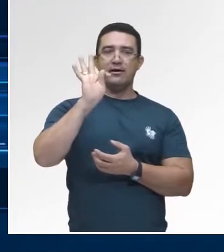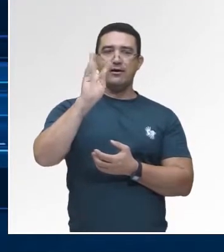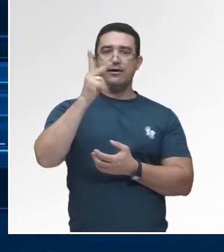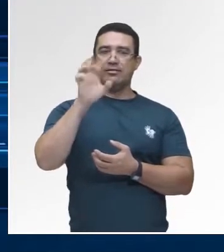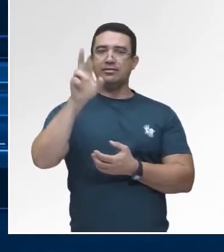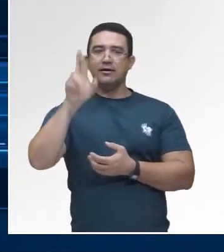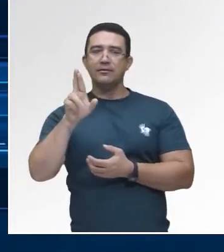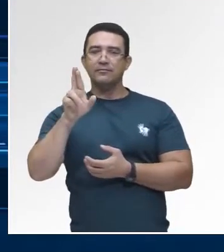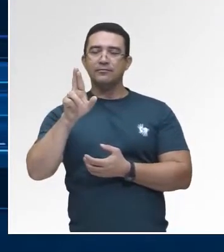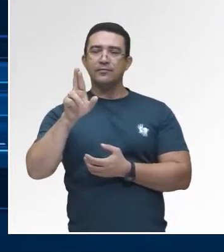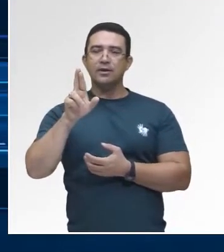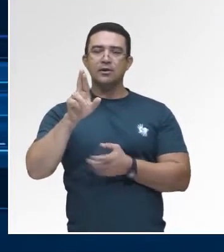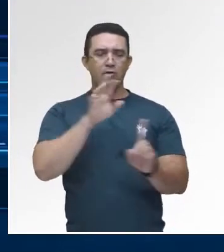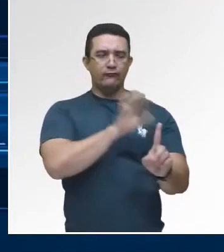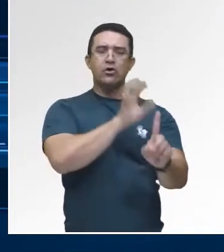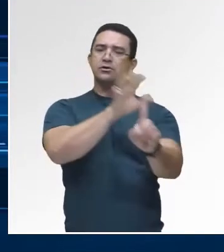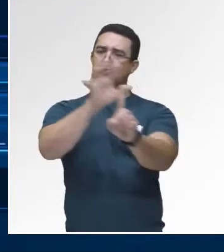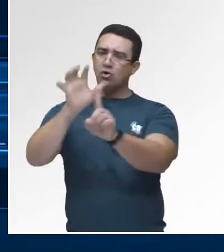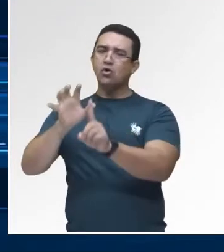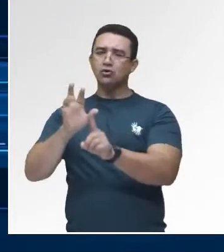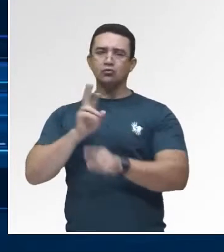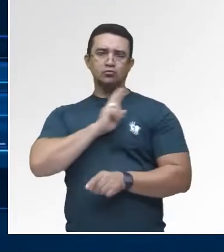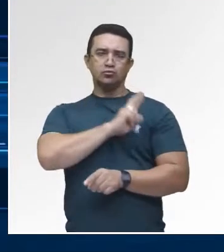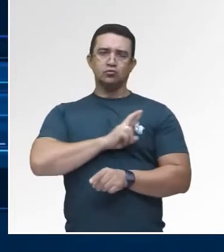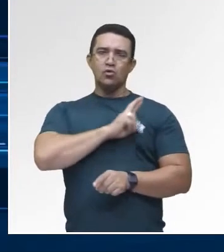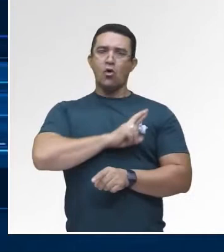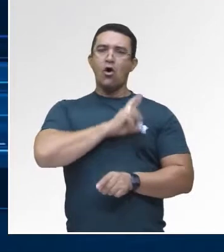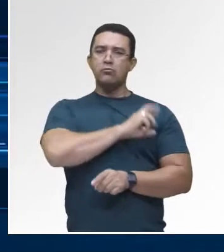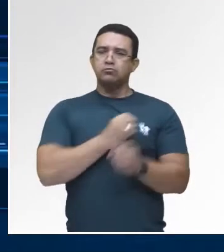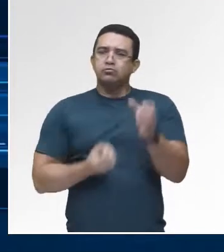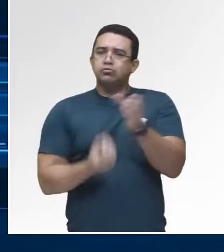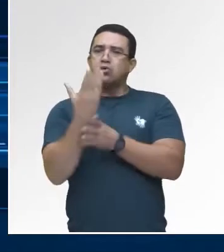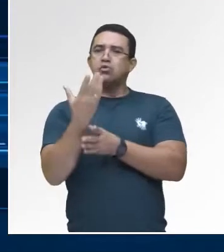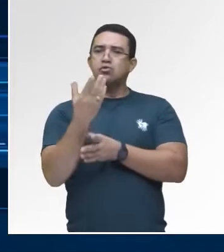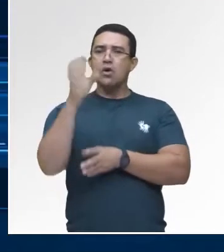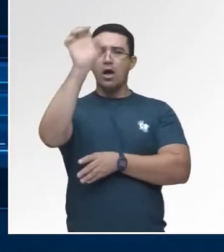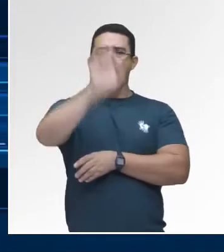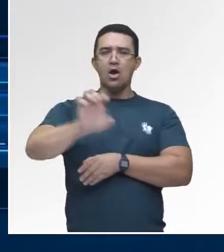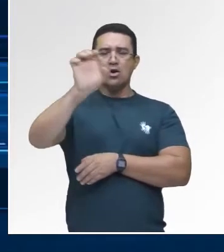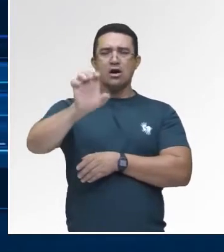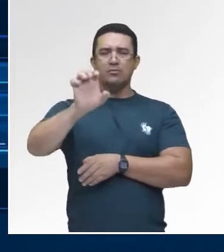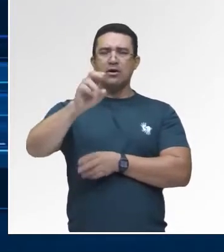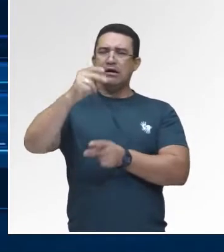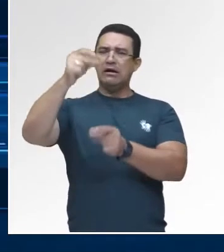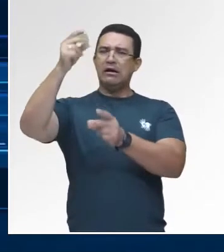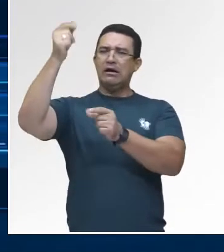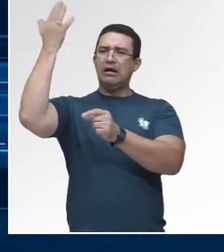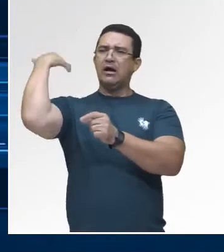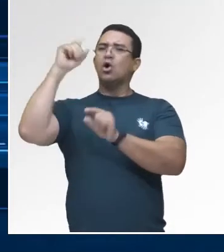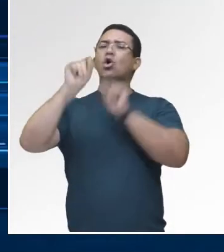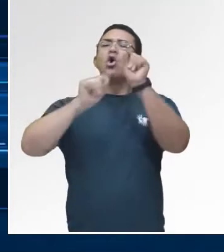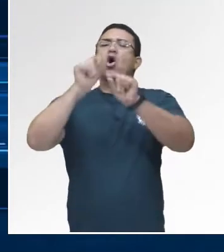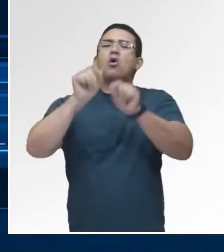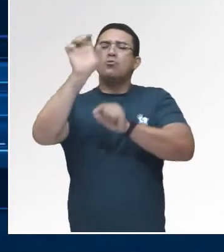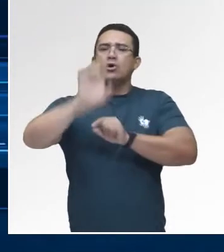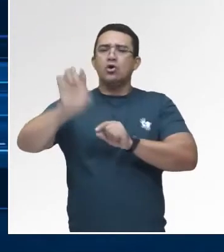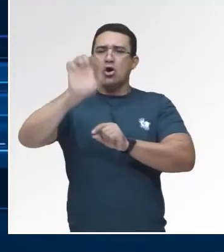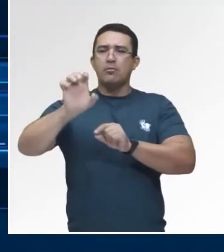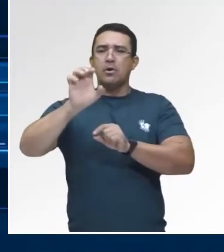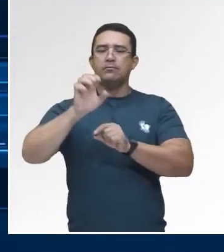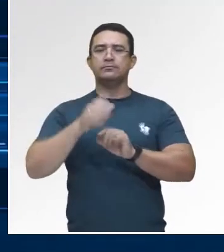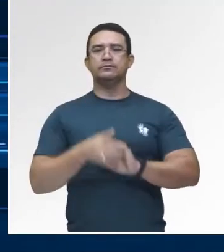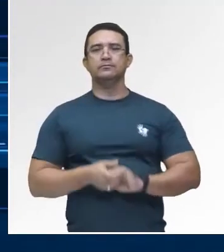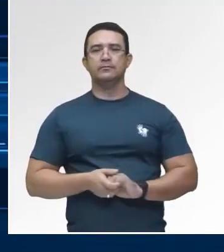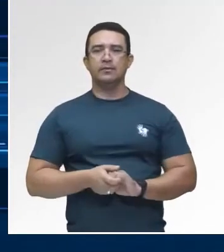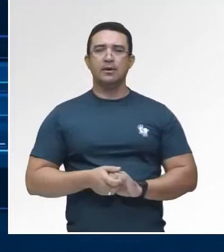alemão, o romantismo vai surgir na Europa, né? Então, como é que estava a Europa nesse momento? Olha só, a Europa